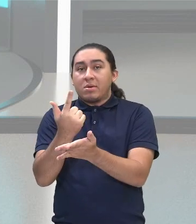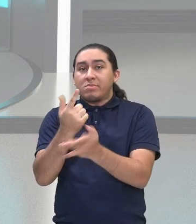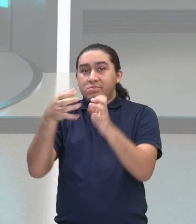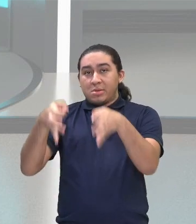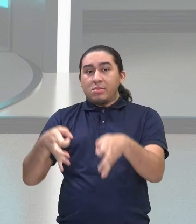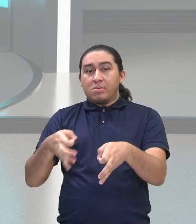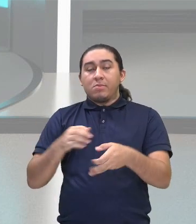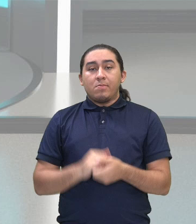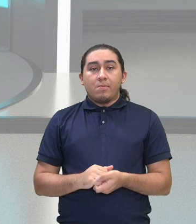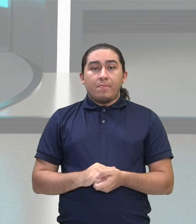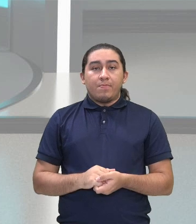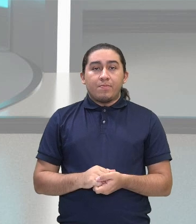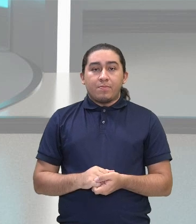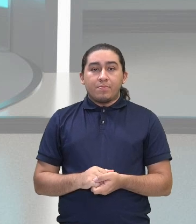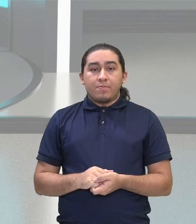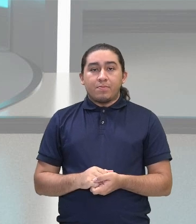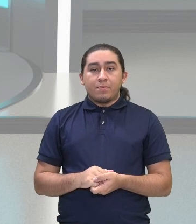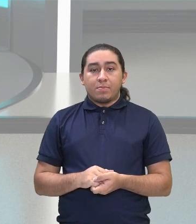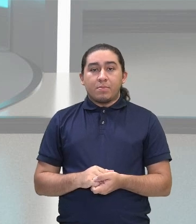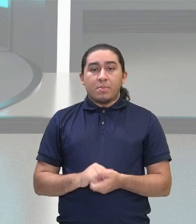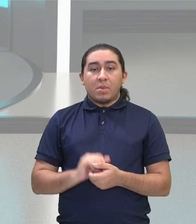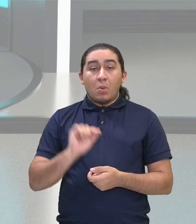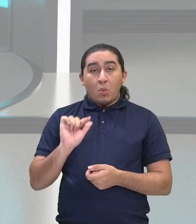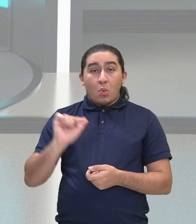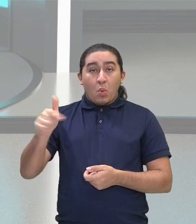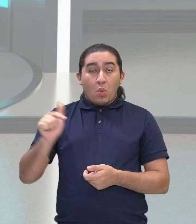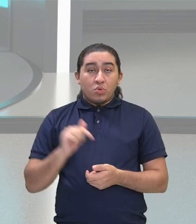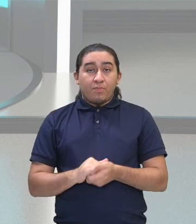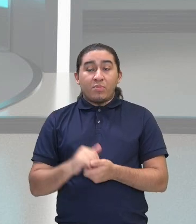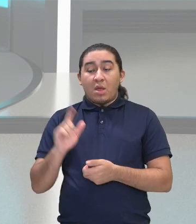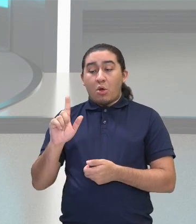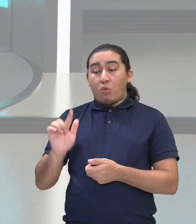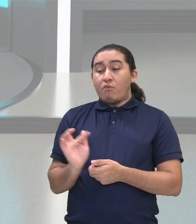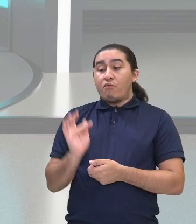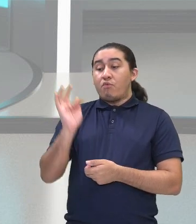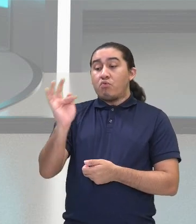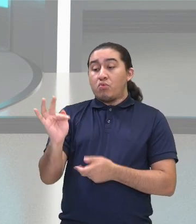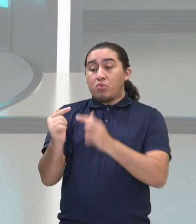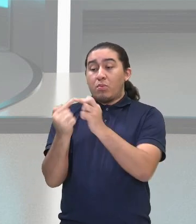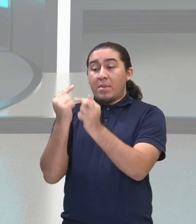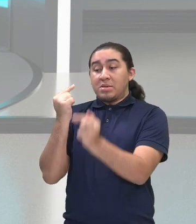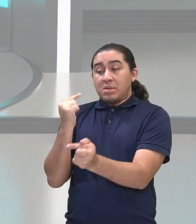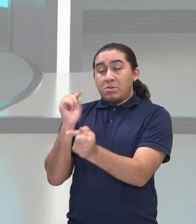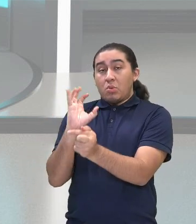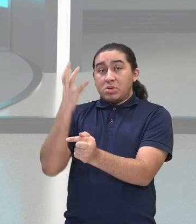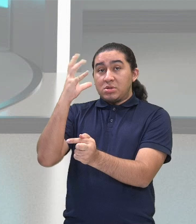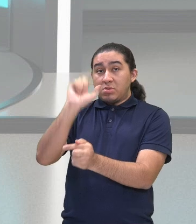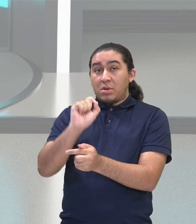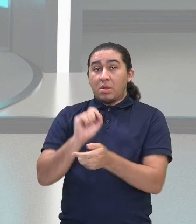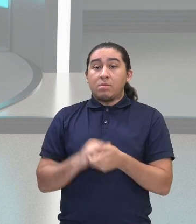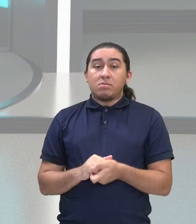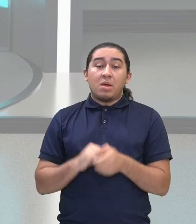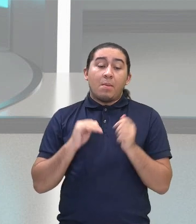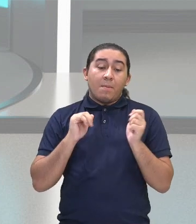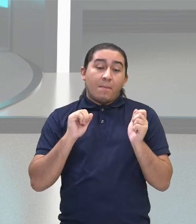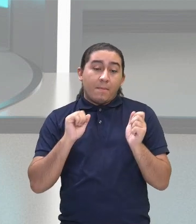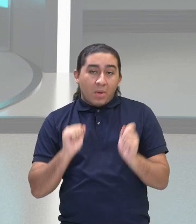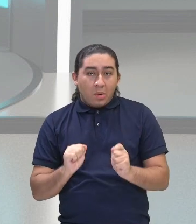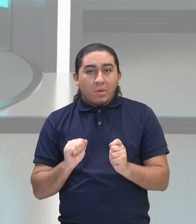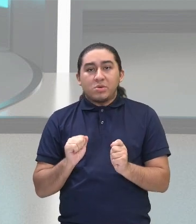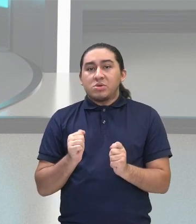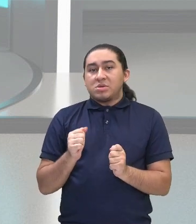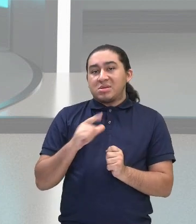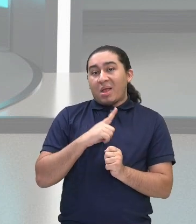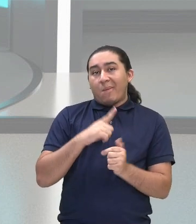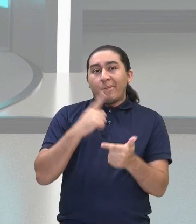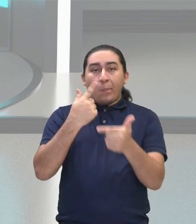Mas tem o futuro do pretérito, que acontece o seguinte: pode haver alguma situação